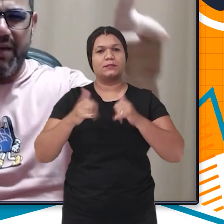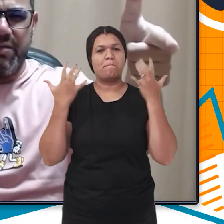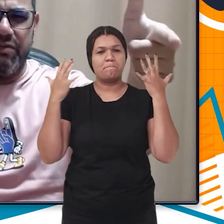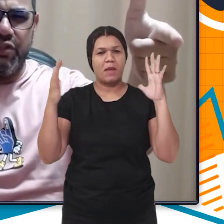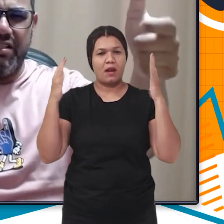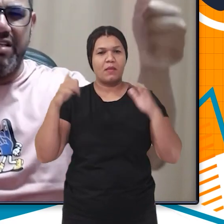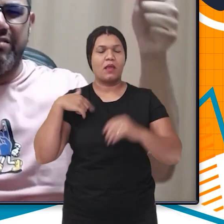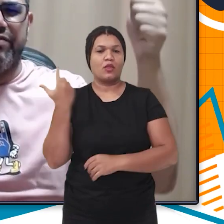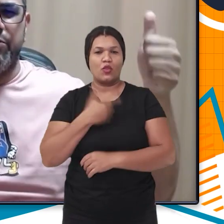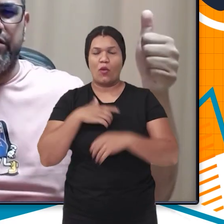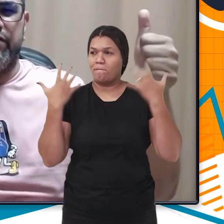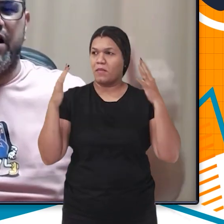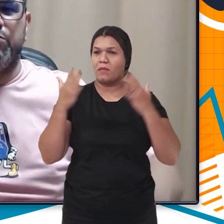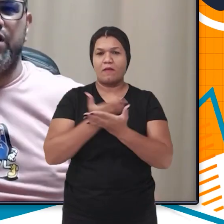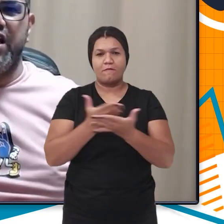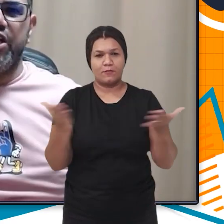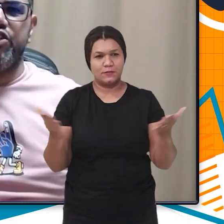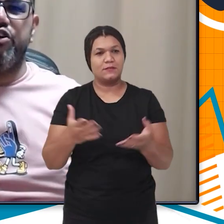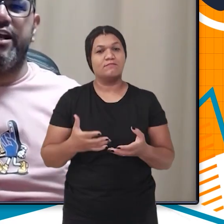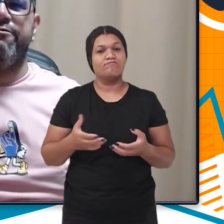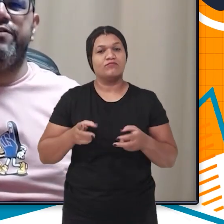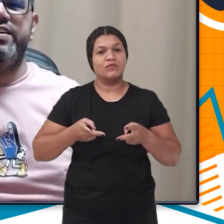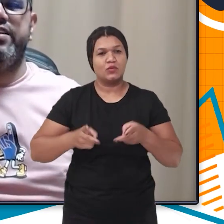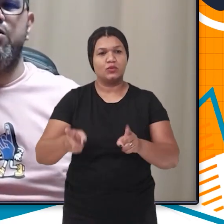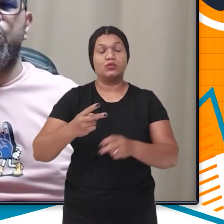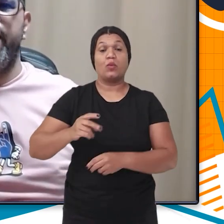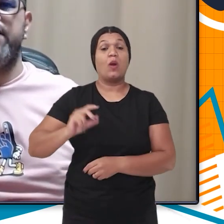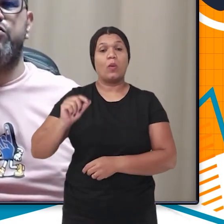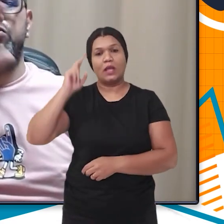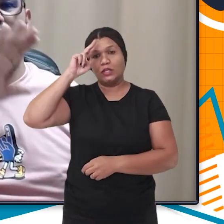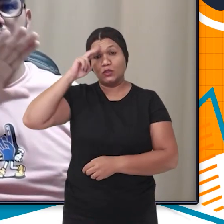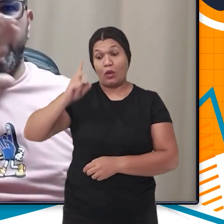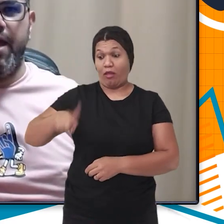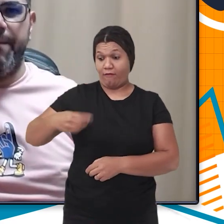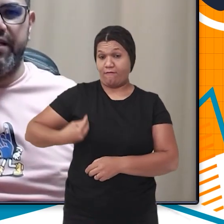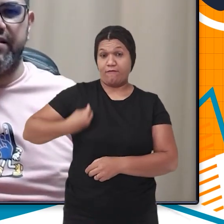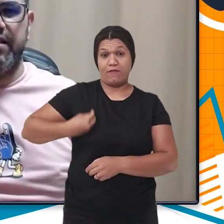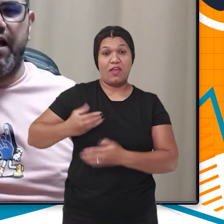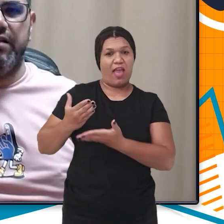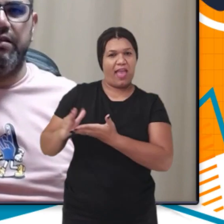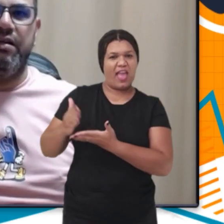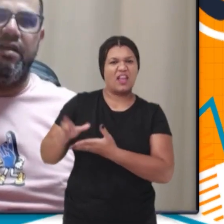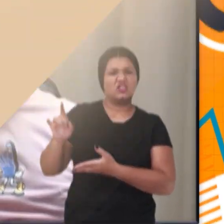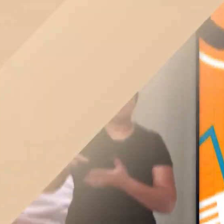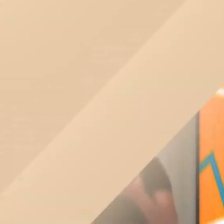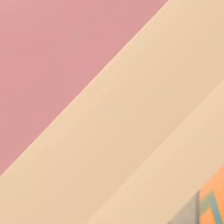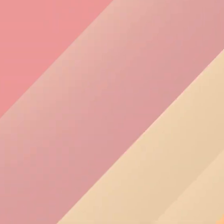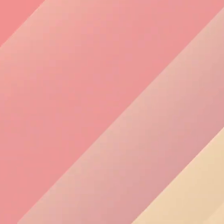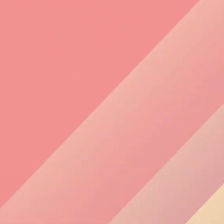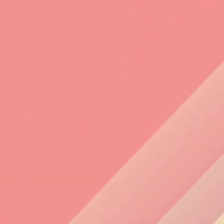nós, parabéns para vocês e vamos que vamos. História é vida, o resto é apenas detalhe.